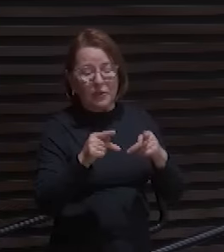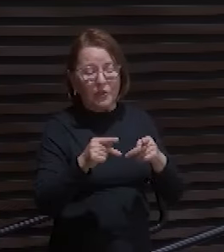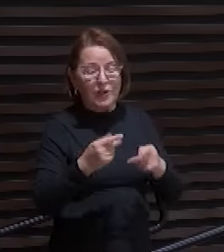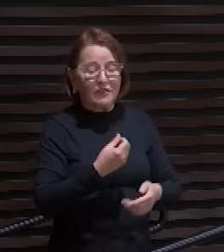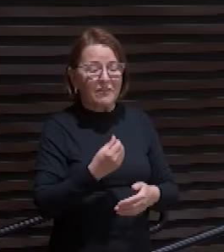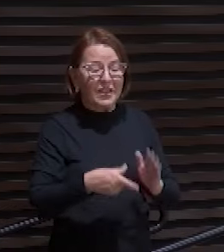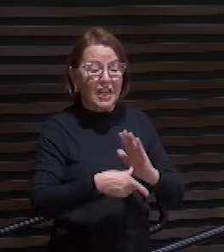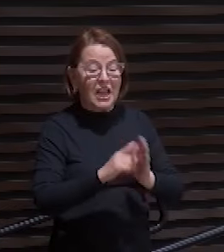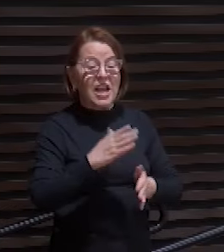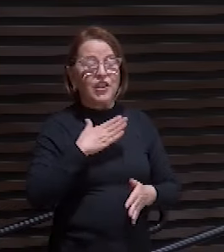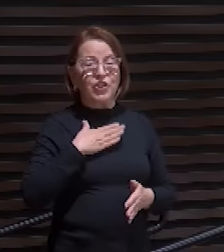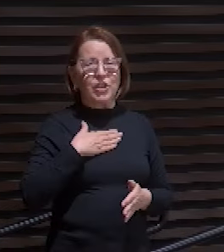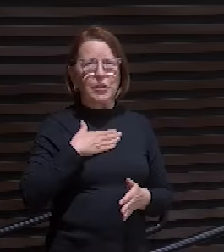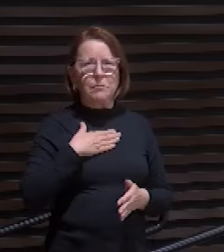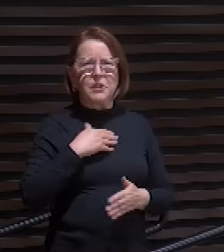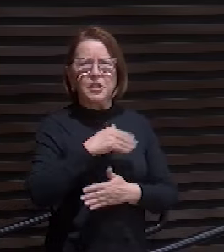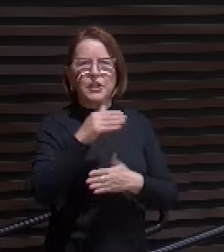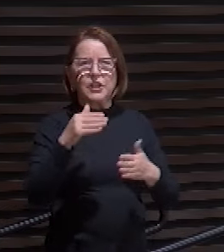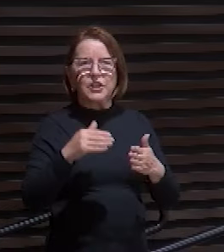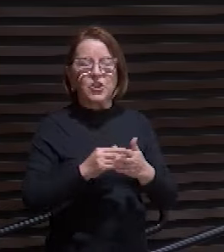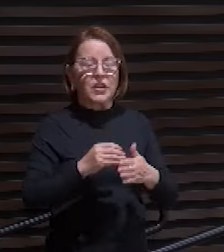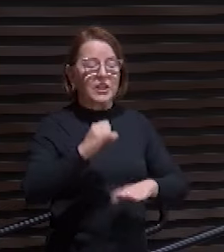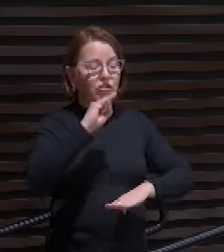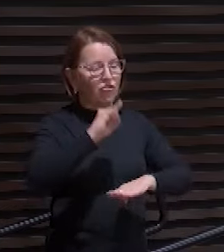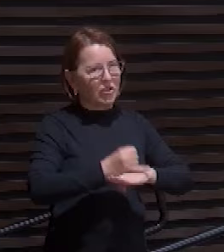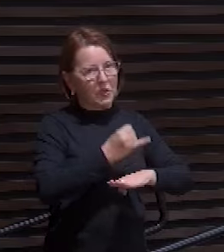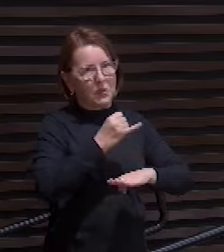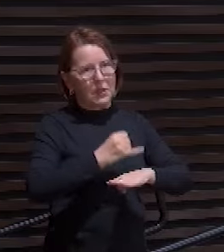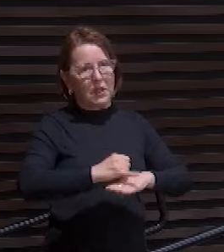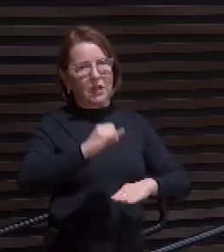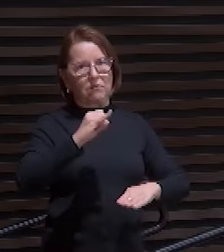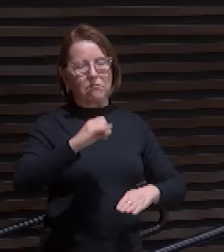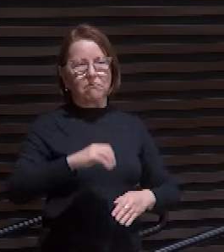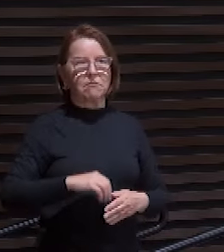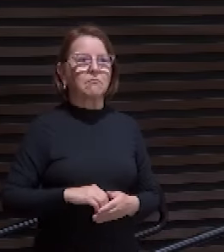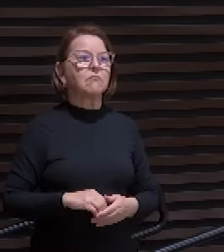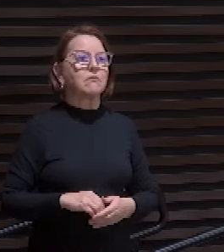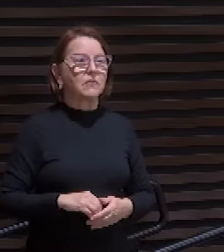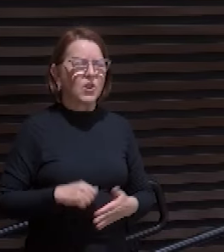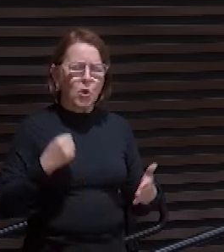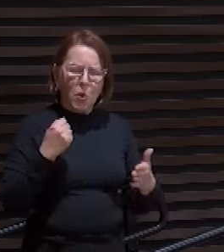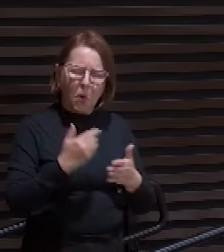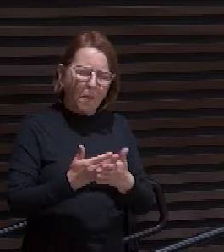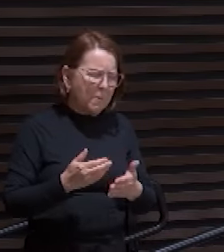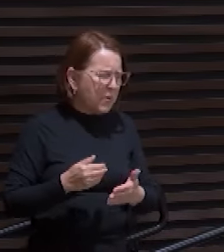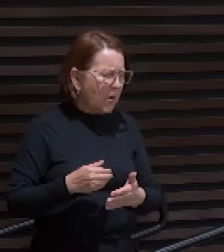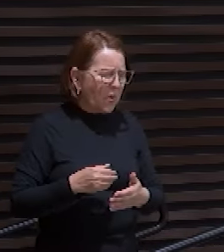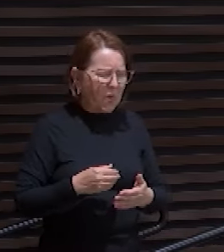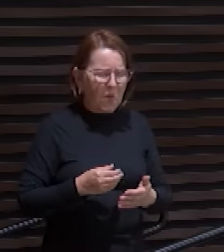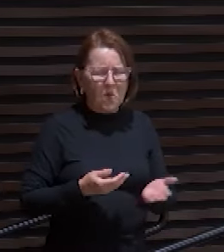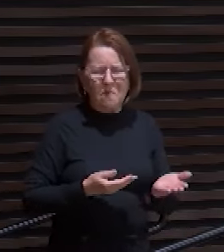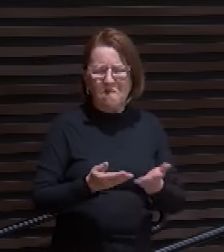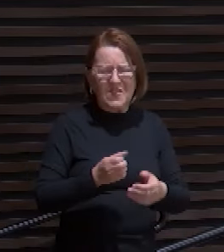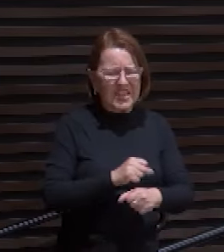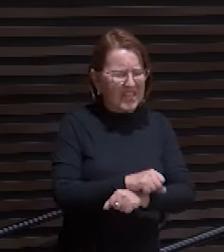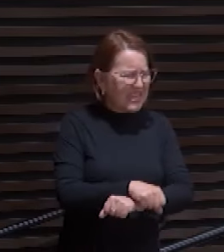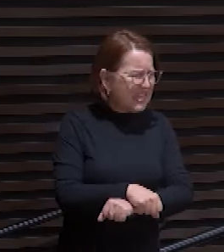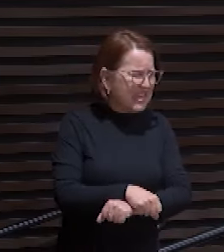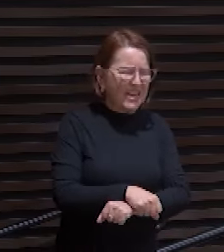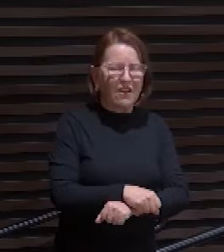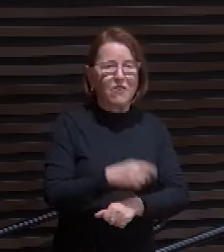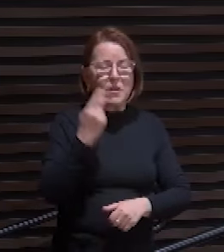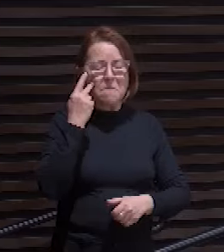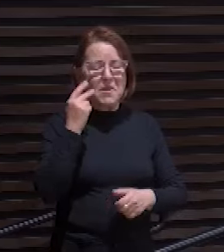comprar escravo, a comprar escrava, para fazer todo tipo de serviço para ele.